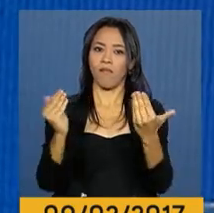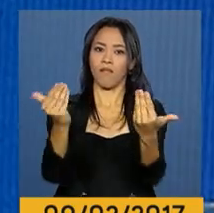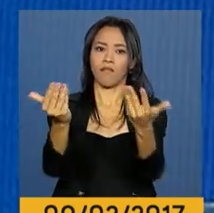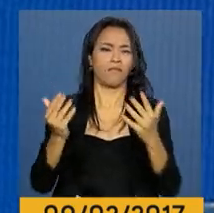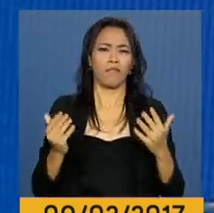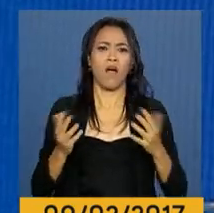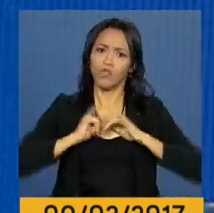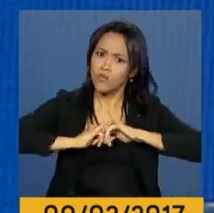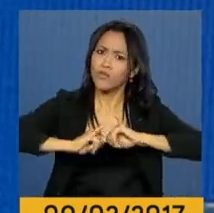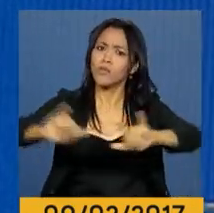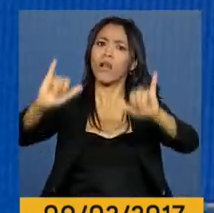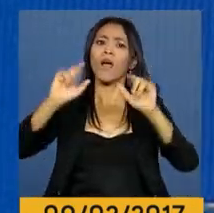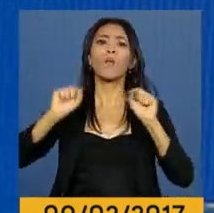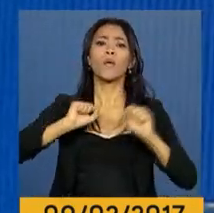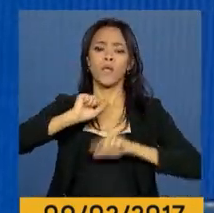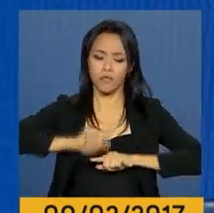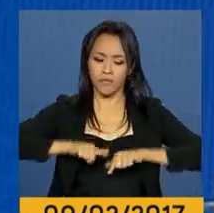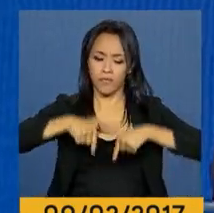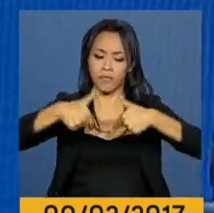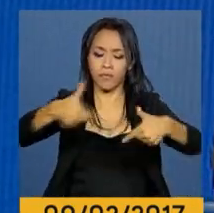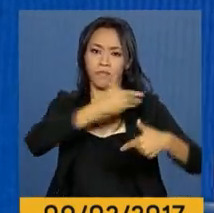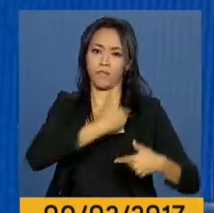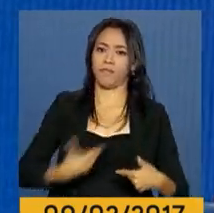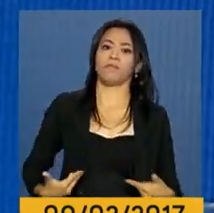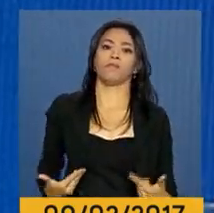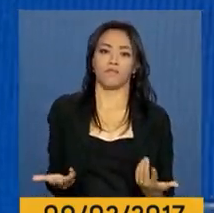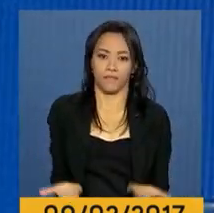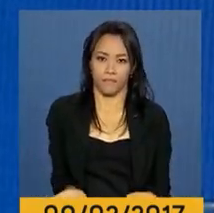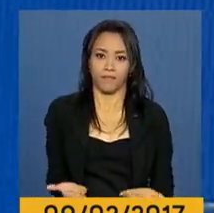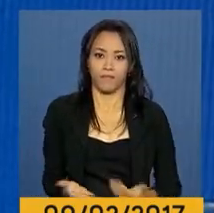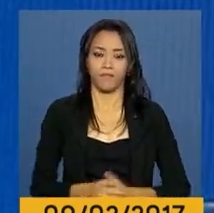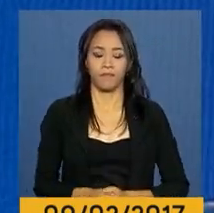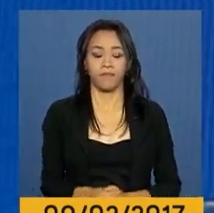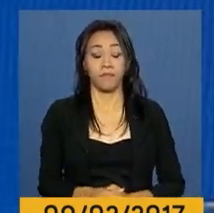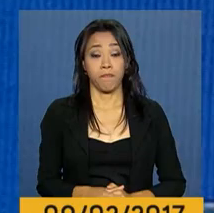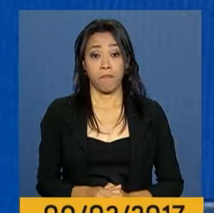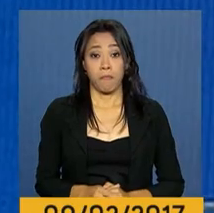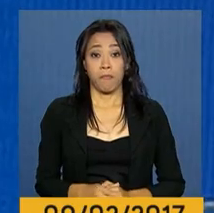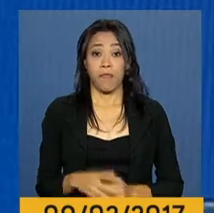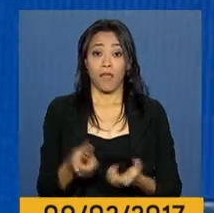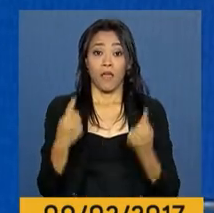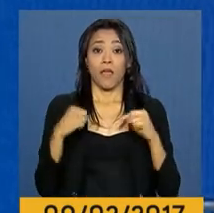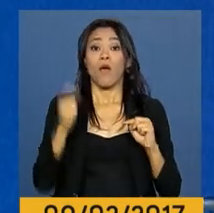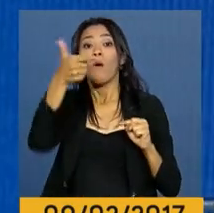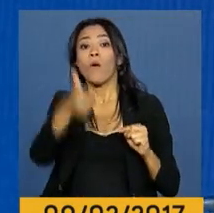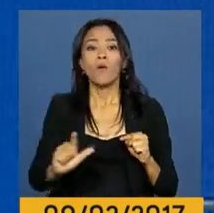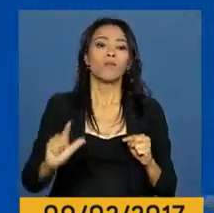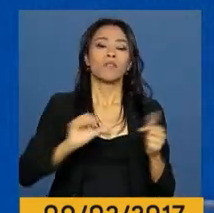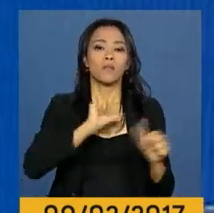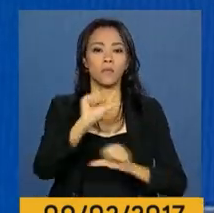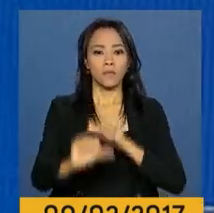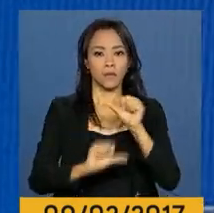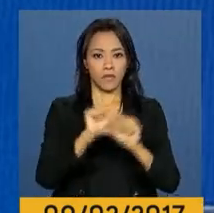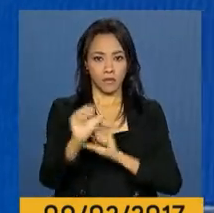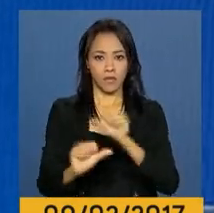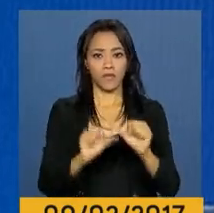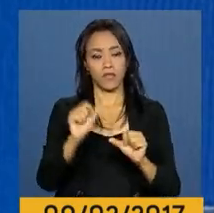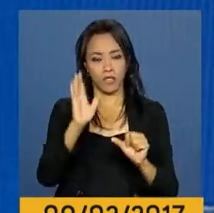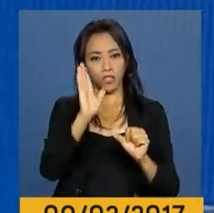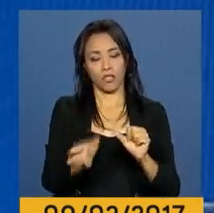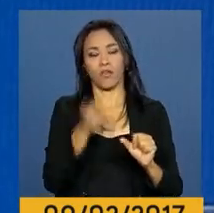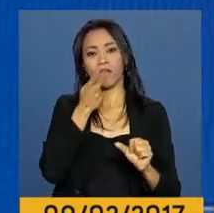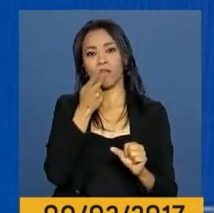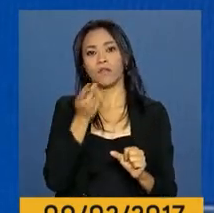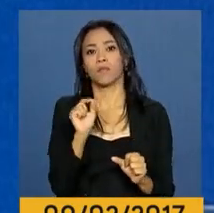o que eu quero dizer é que veja outra reforma eh fundamental que nós havíamos mencionado